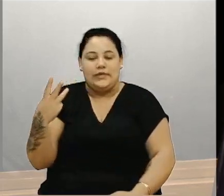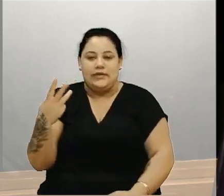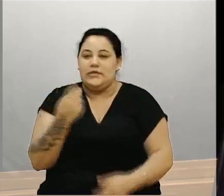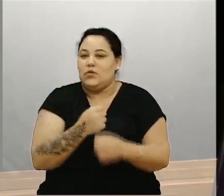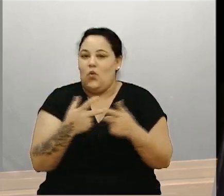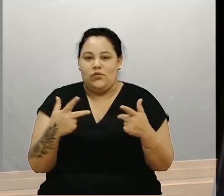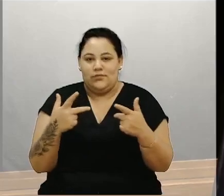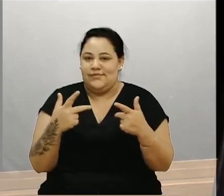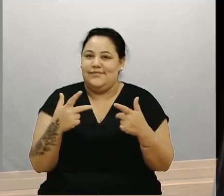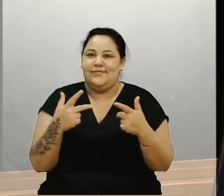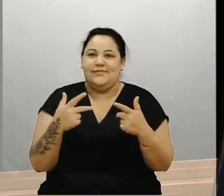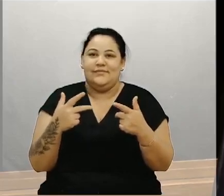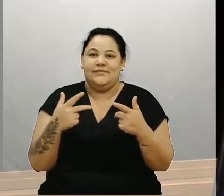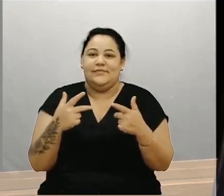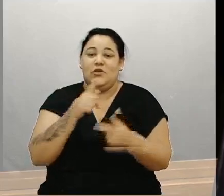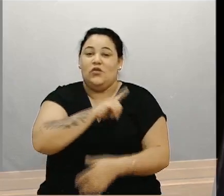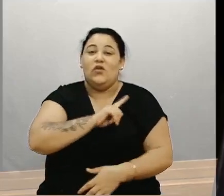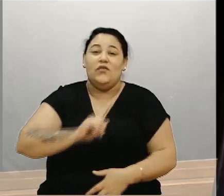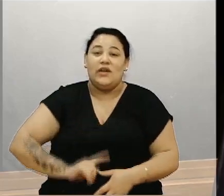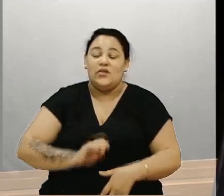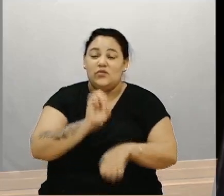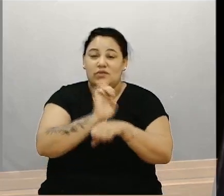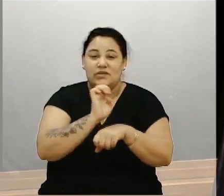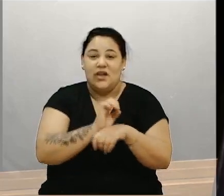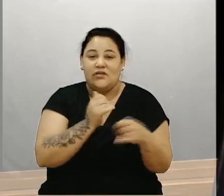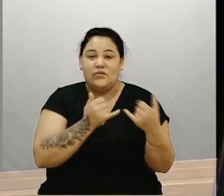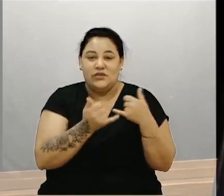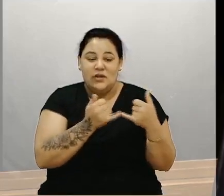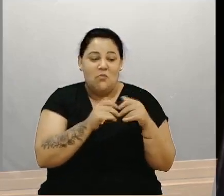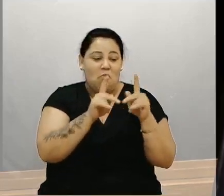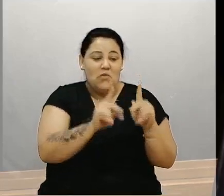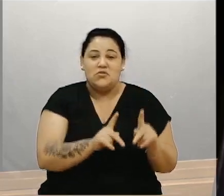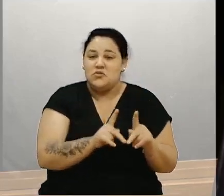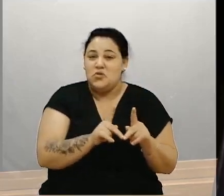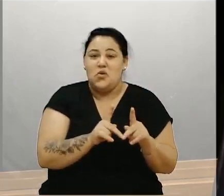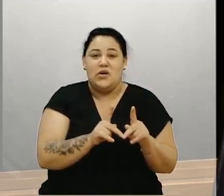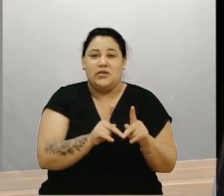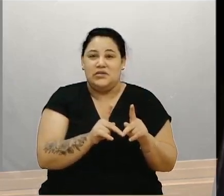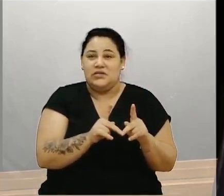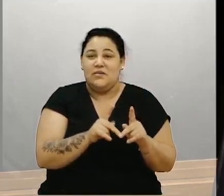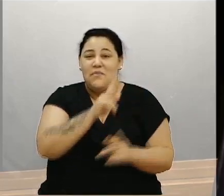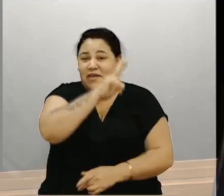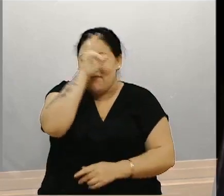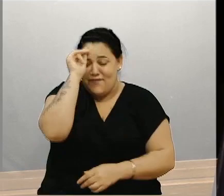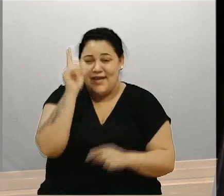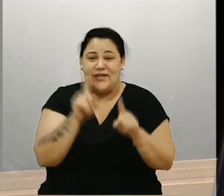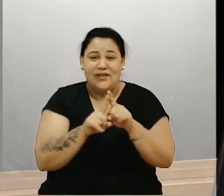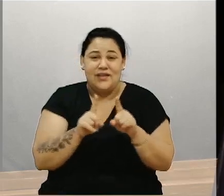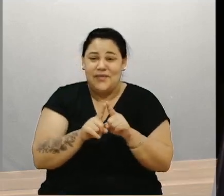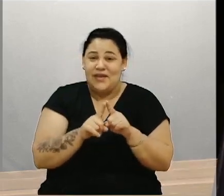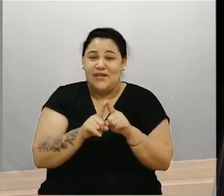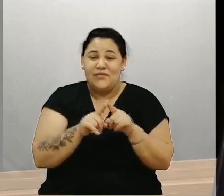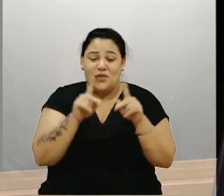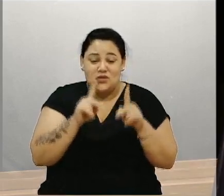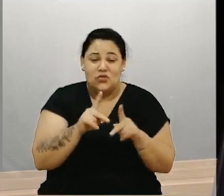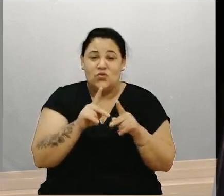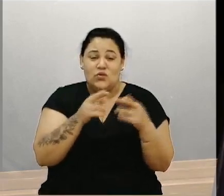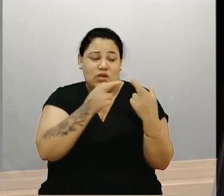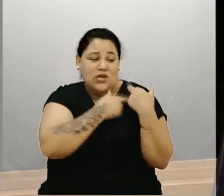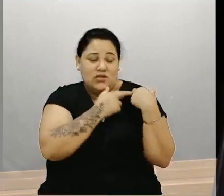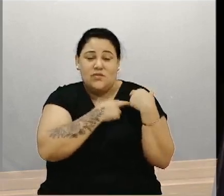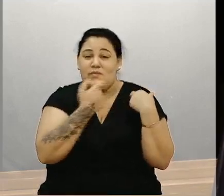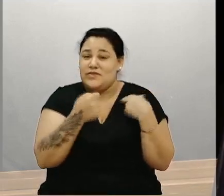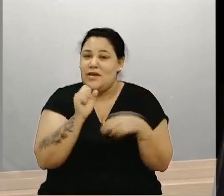que governador do estado, pessoas que estão ali, prefeitos que estão na linha de frente tem que